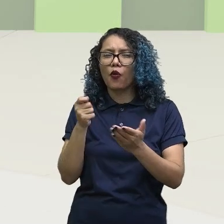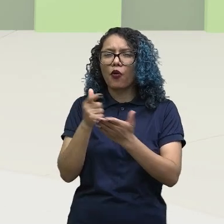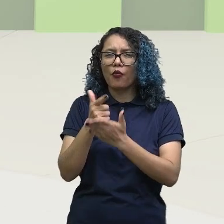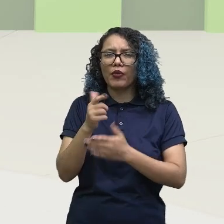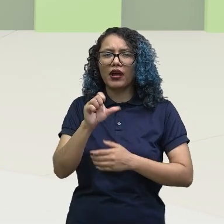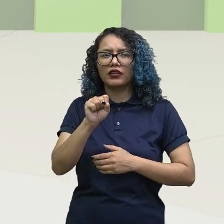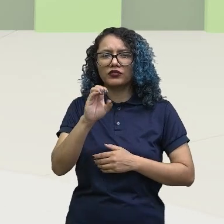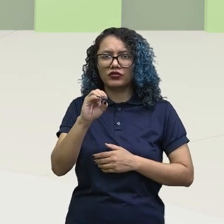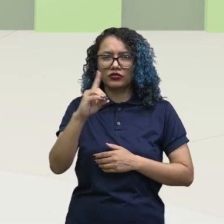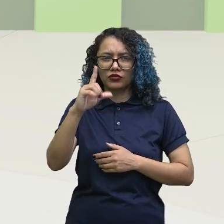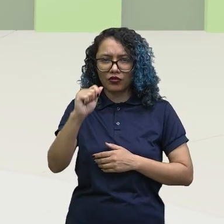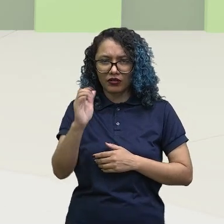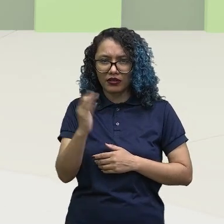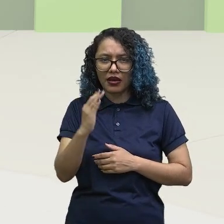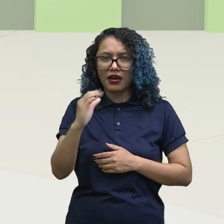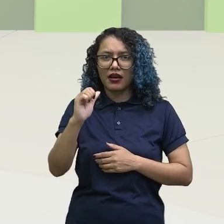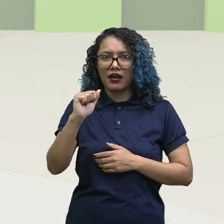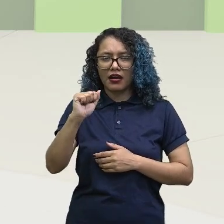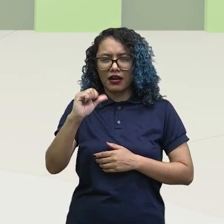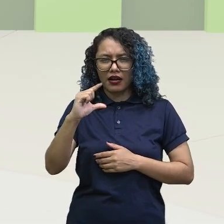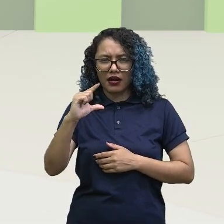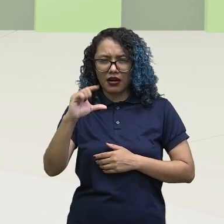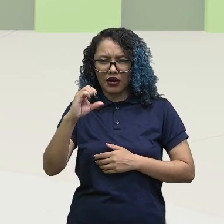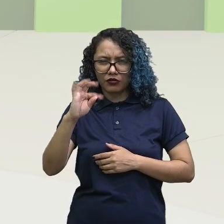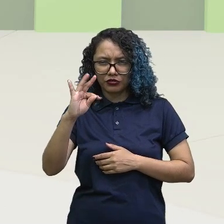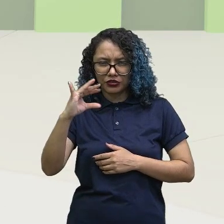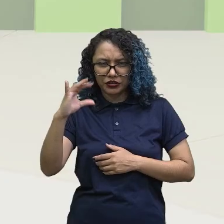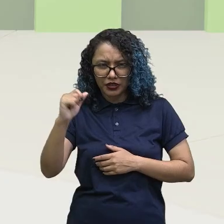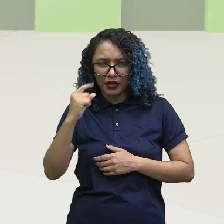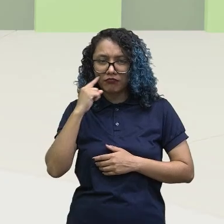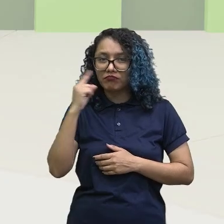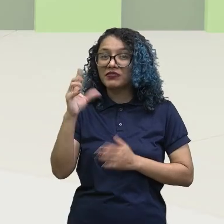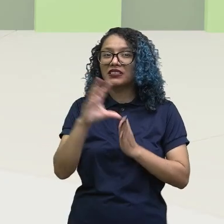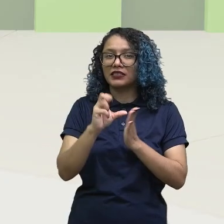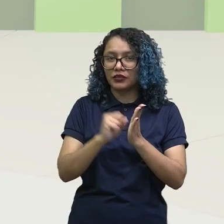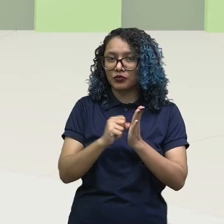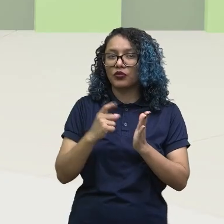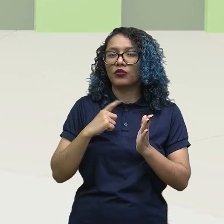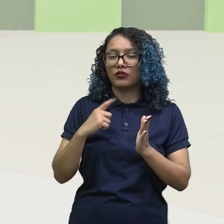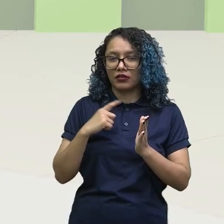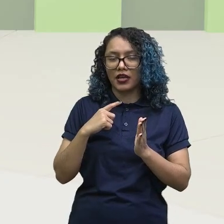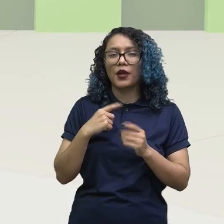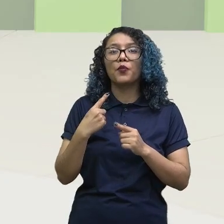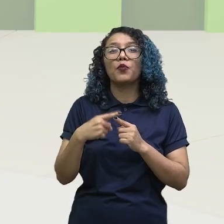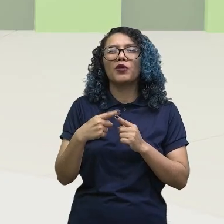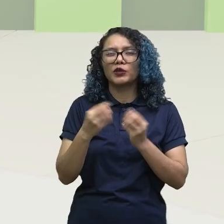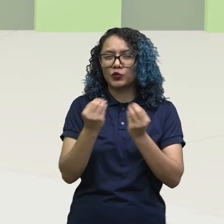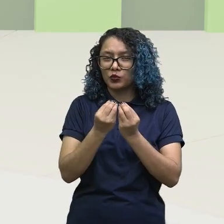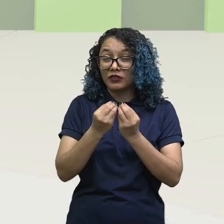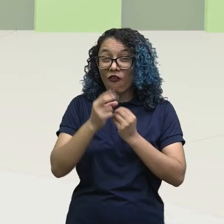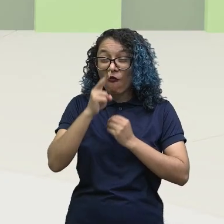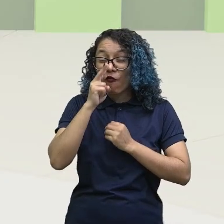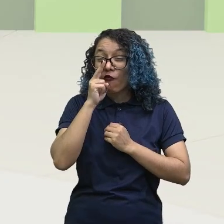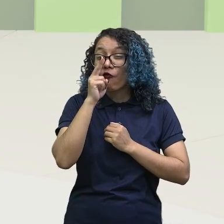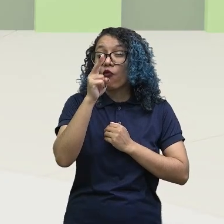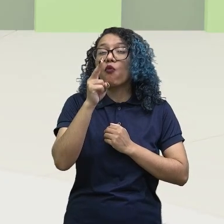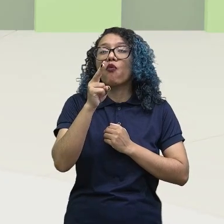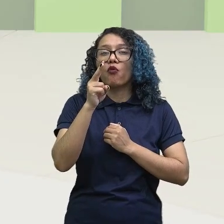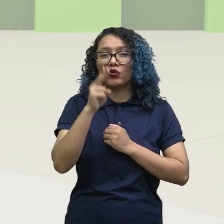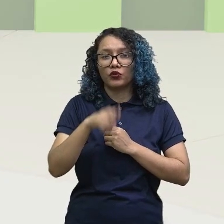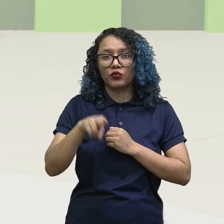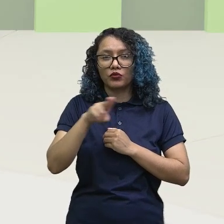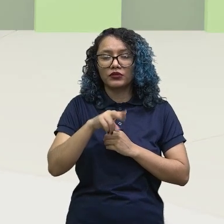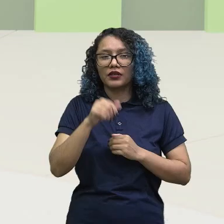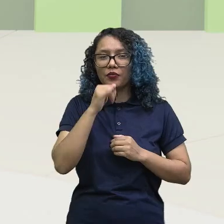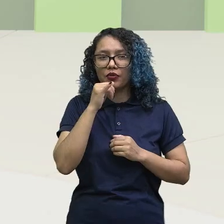ela vai ter esses símbolos, porque a soda cáustica é uma substância muito forte. Ela é usada para desentupir